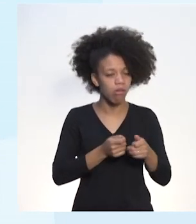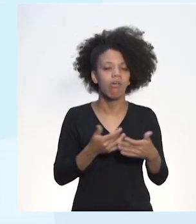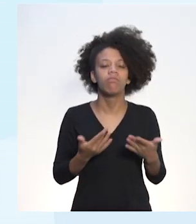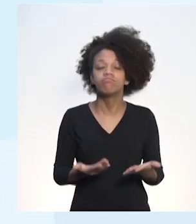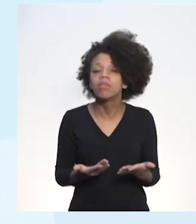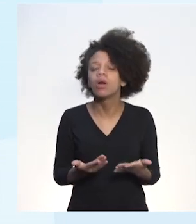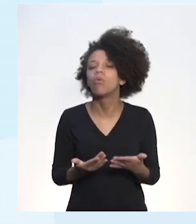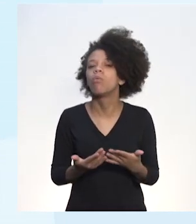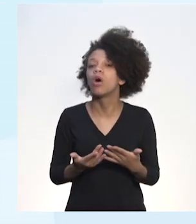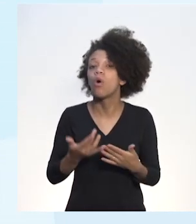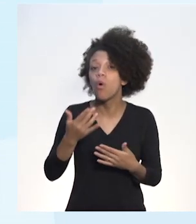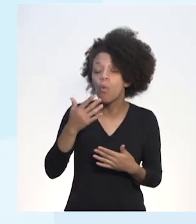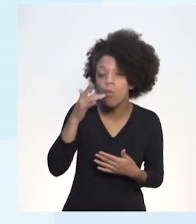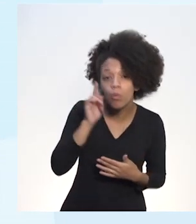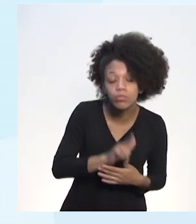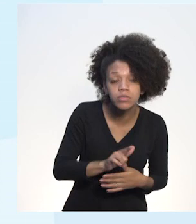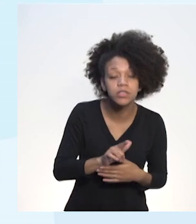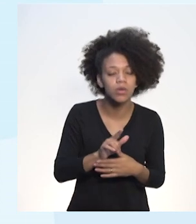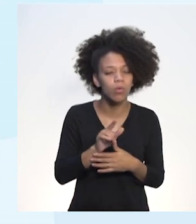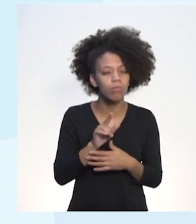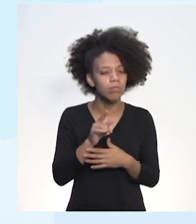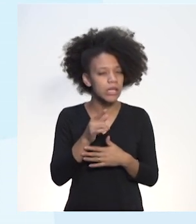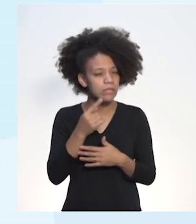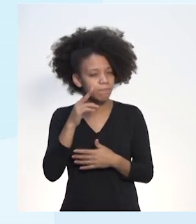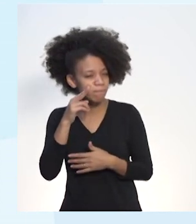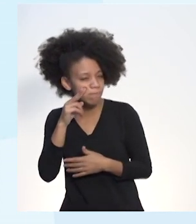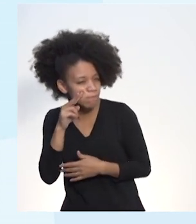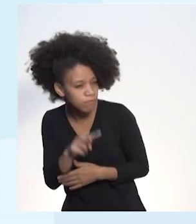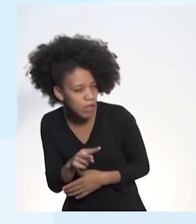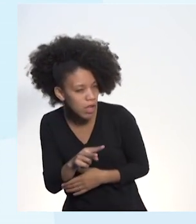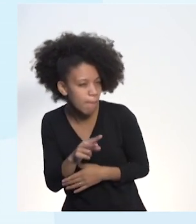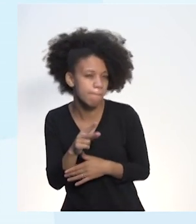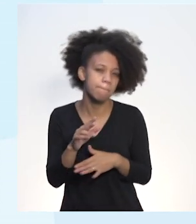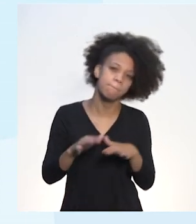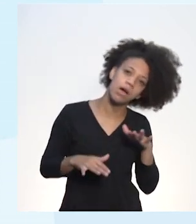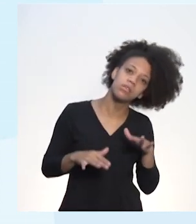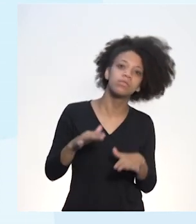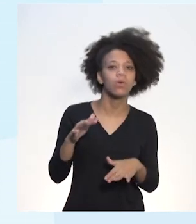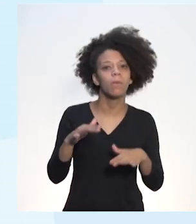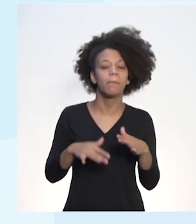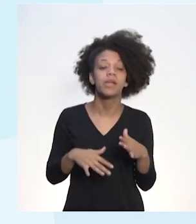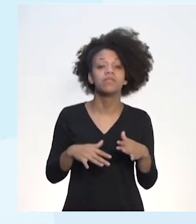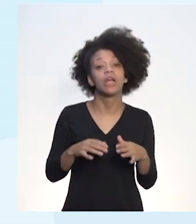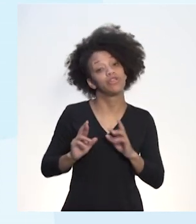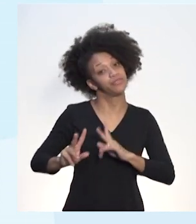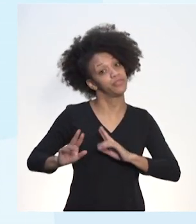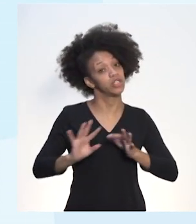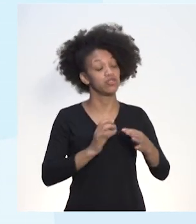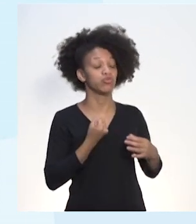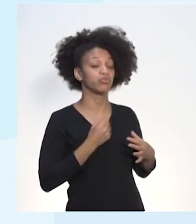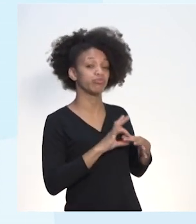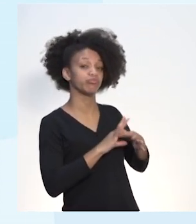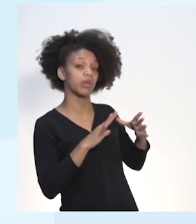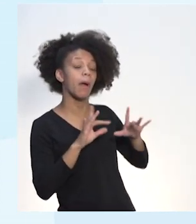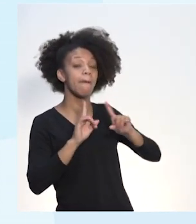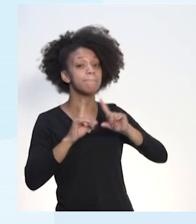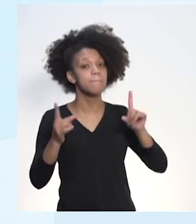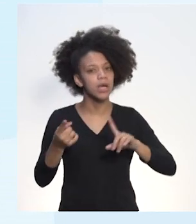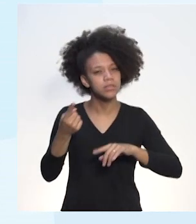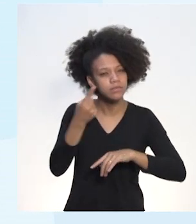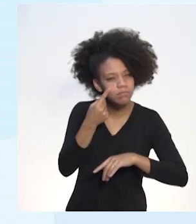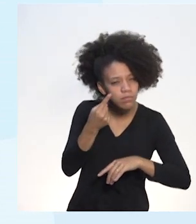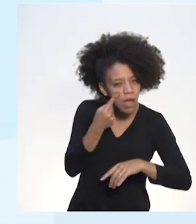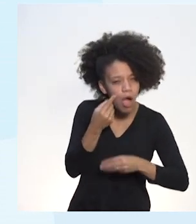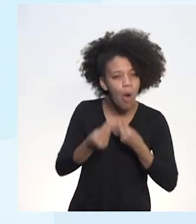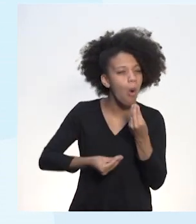como prever, diferente do aleatório, mas eu tenho como determinar, como